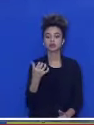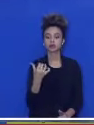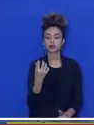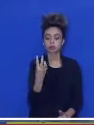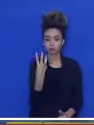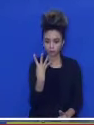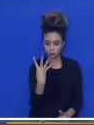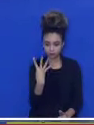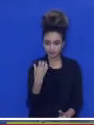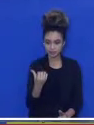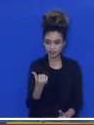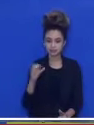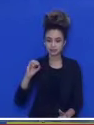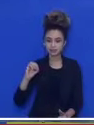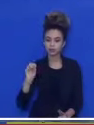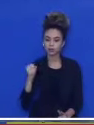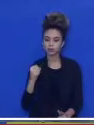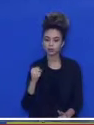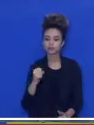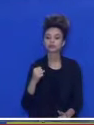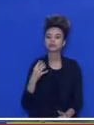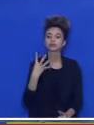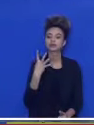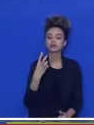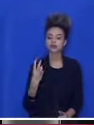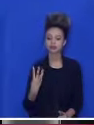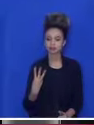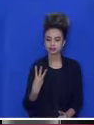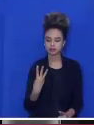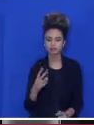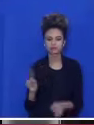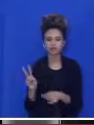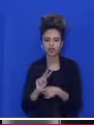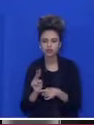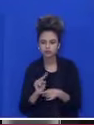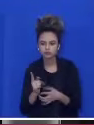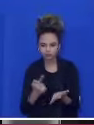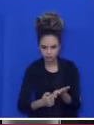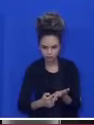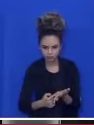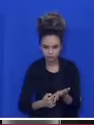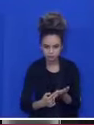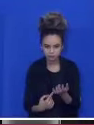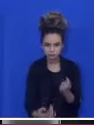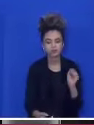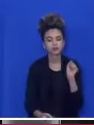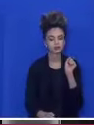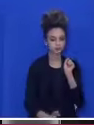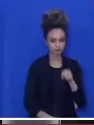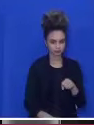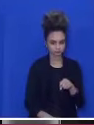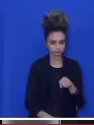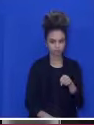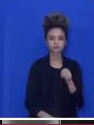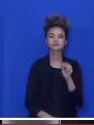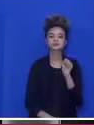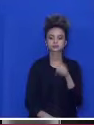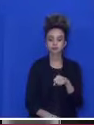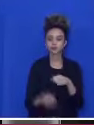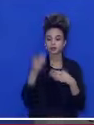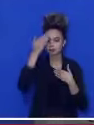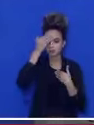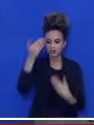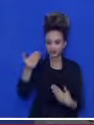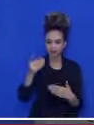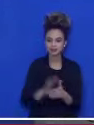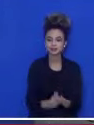46, 08 e 43. As auditoras confirmam? Sim, confirmo. Sim, confirmo.